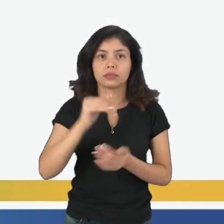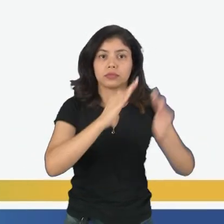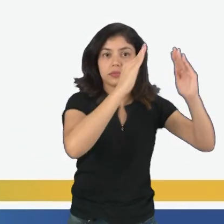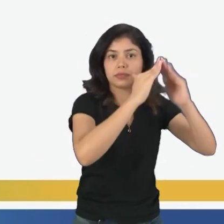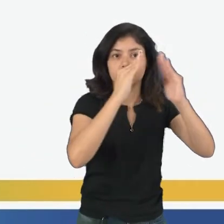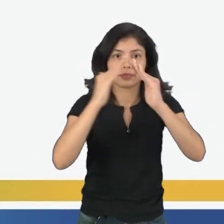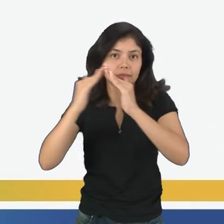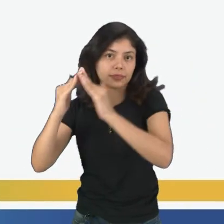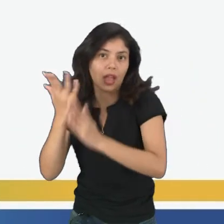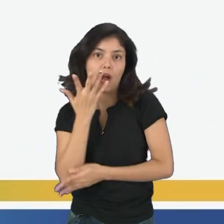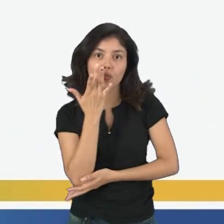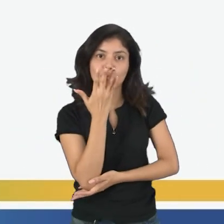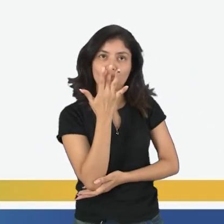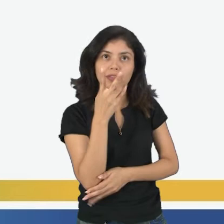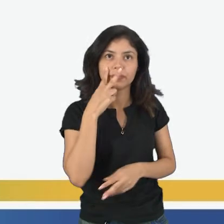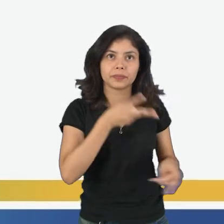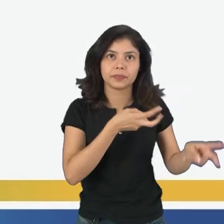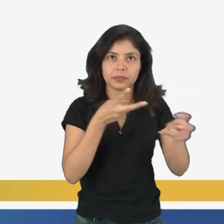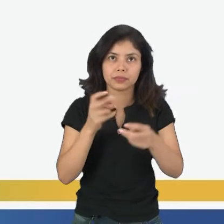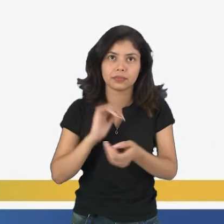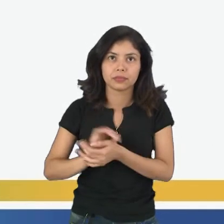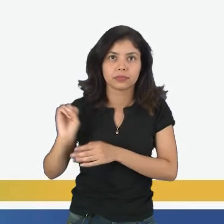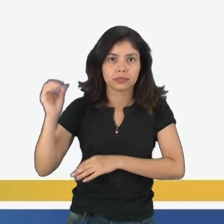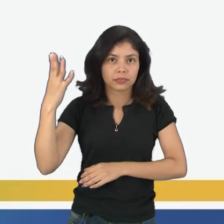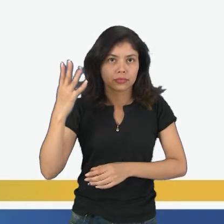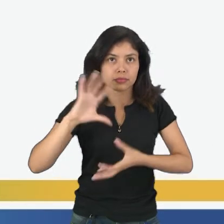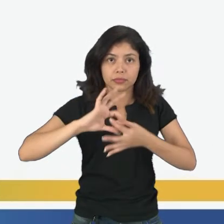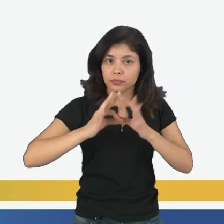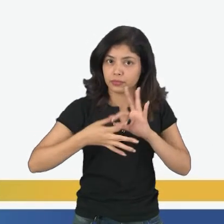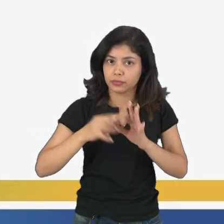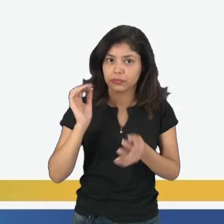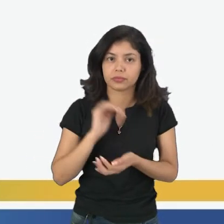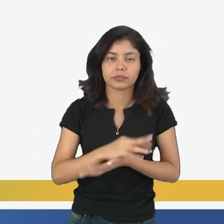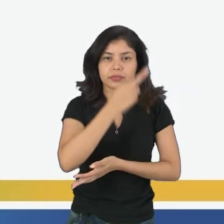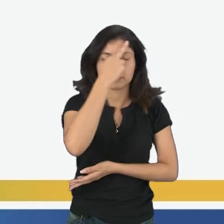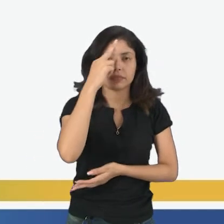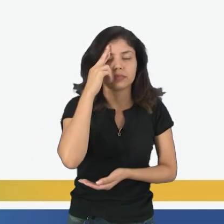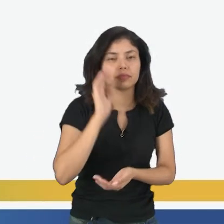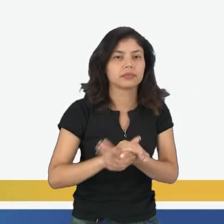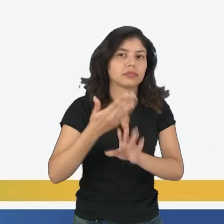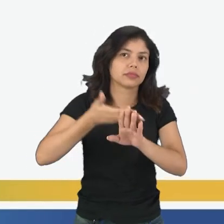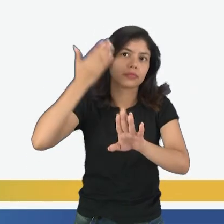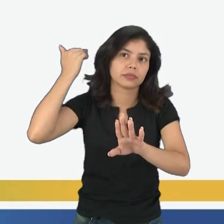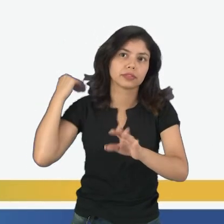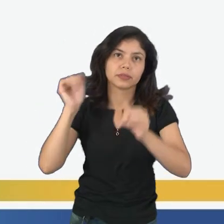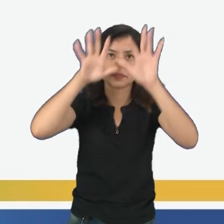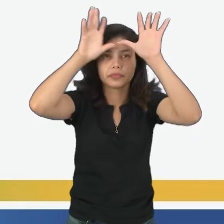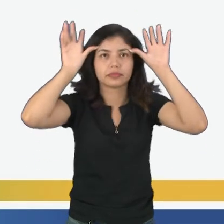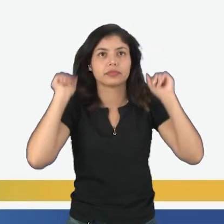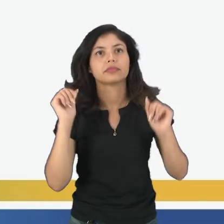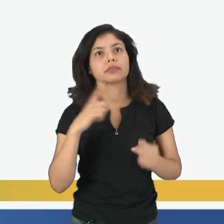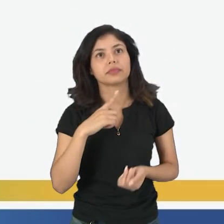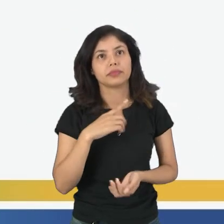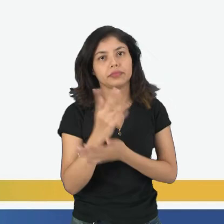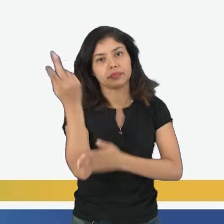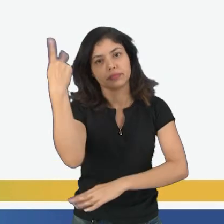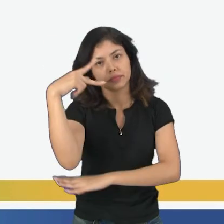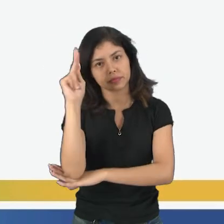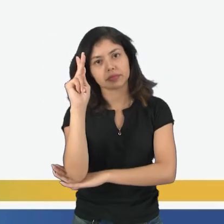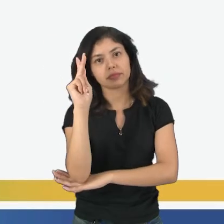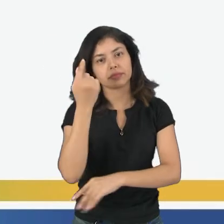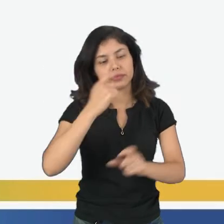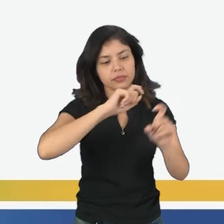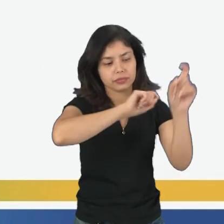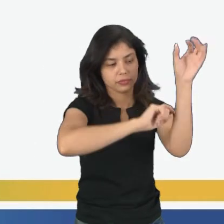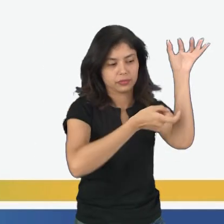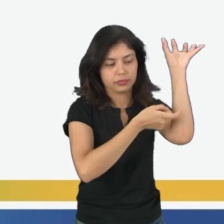coloridas, a gente vai perceber que isso tem a ver com um contexto histórico do tempo em que no estado do Acre existia um período áureo da